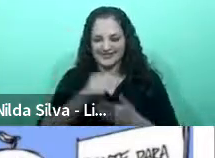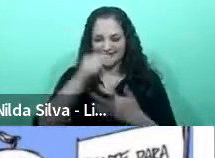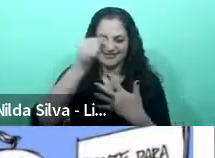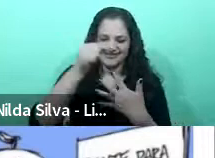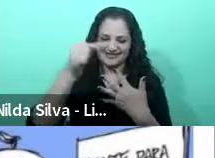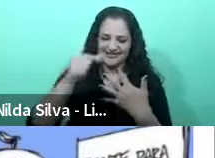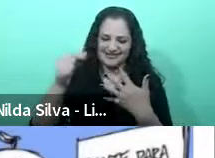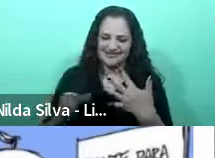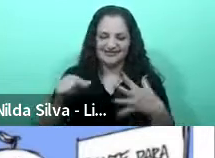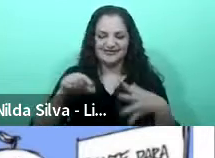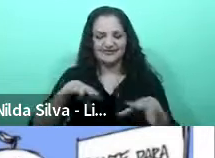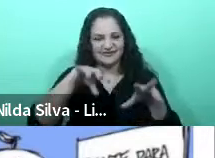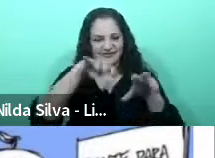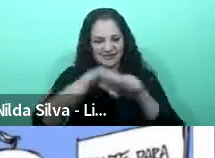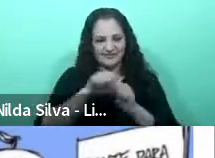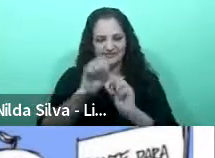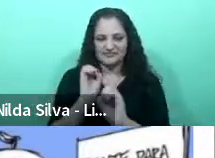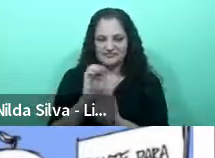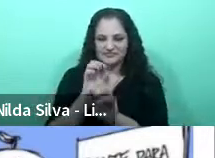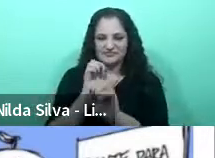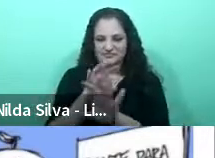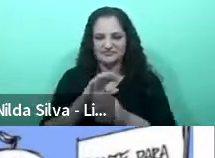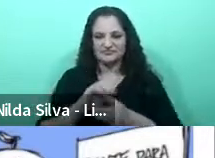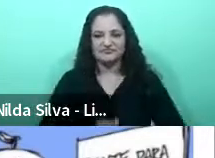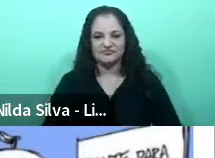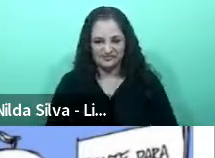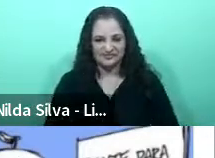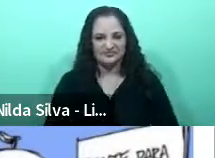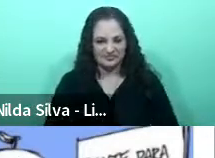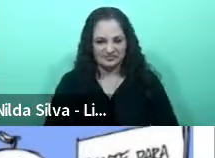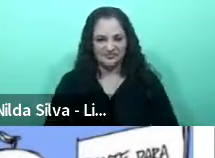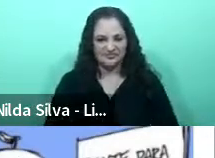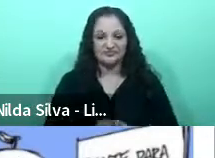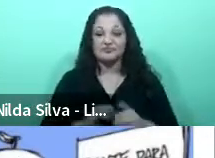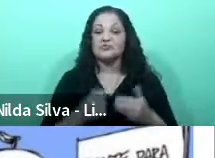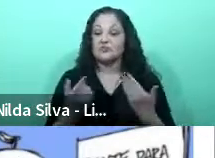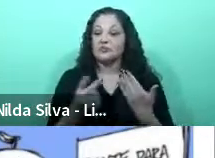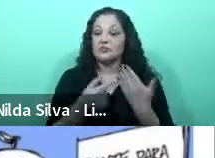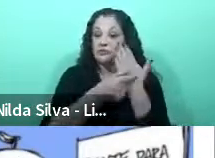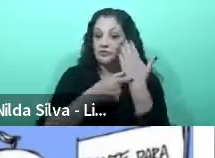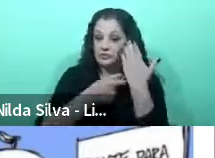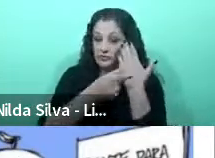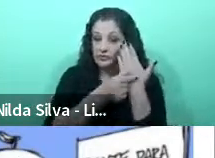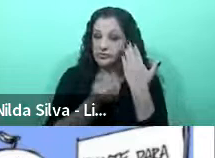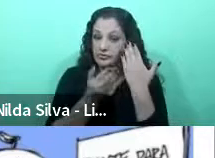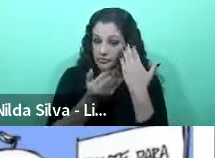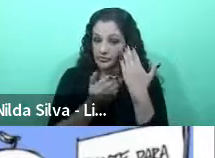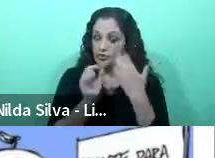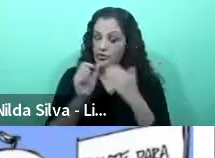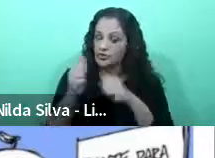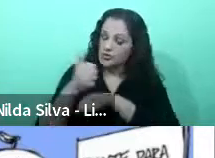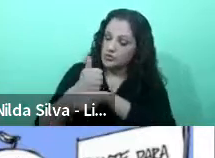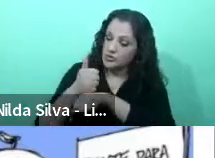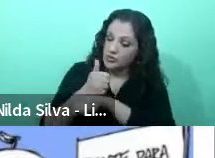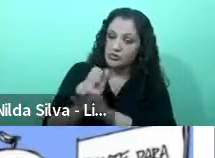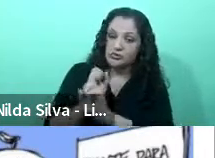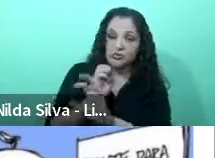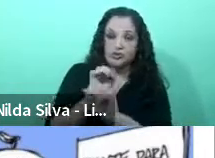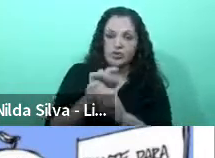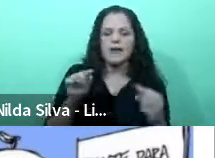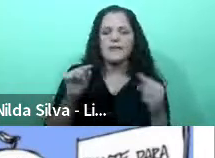de formação de educadores. Então, para o autor, ser educador profissional não é